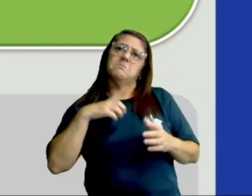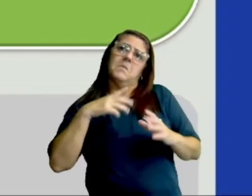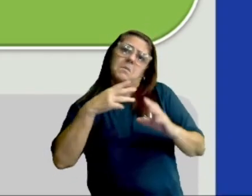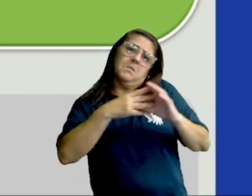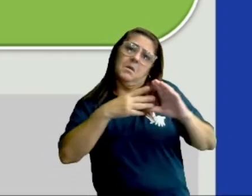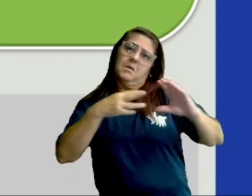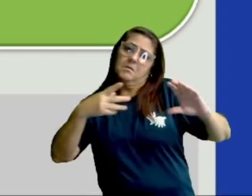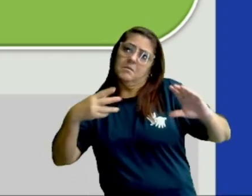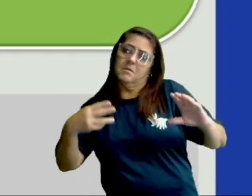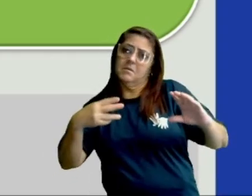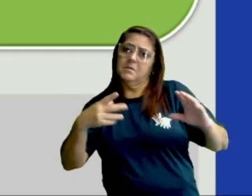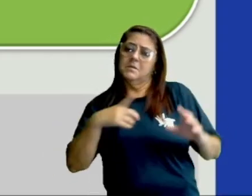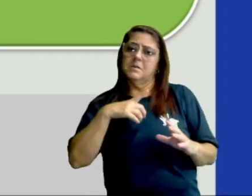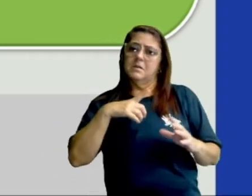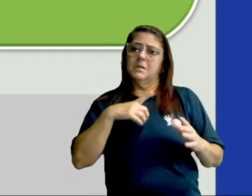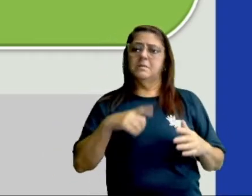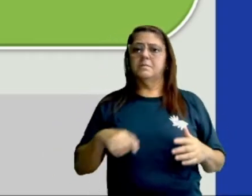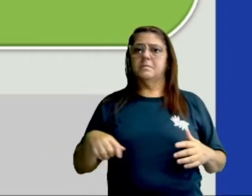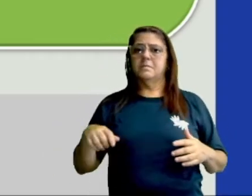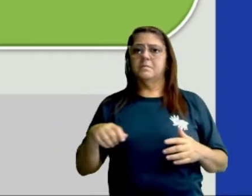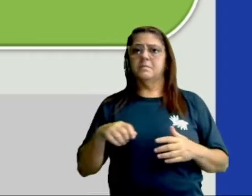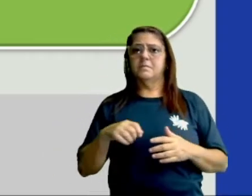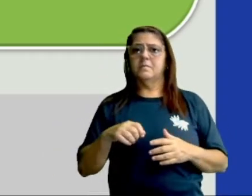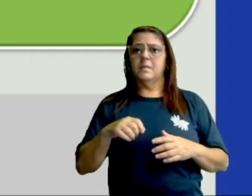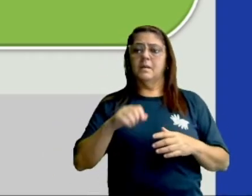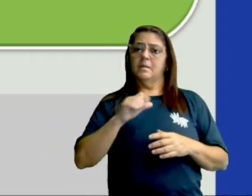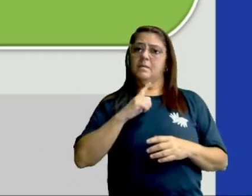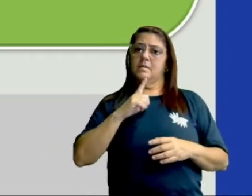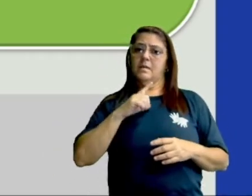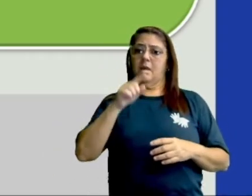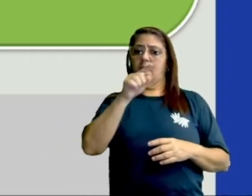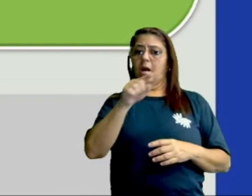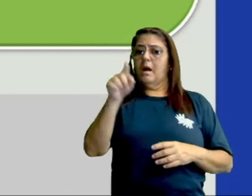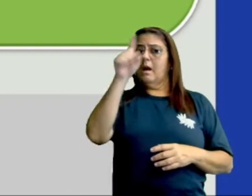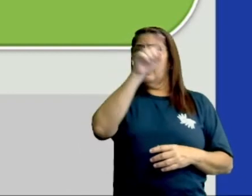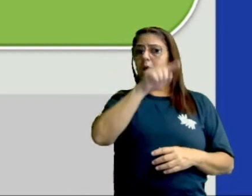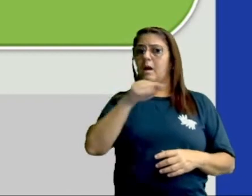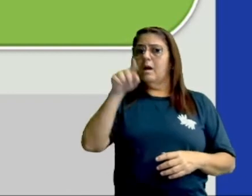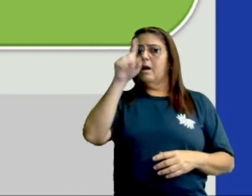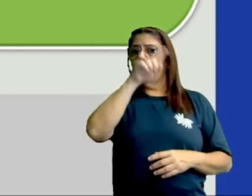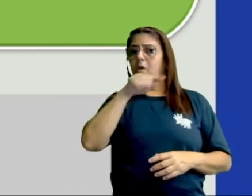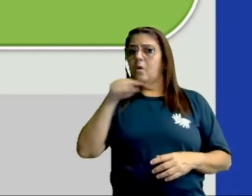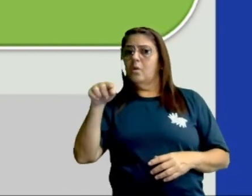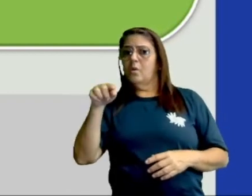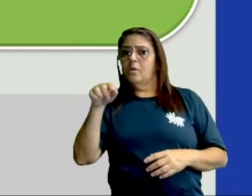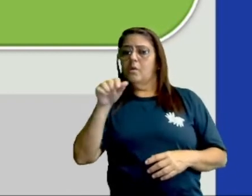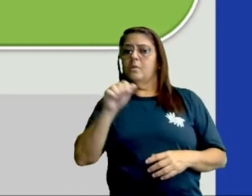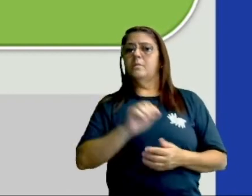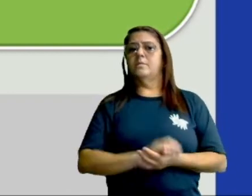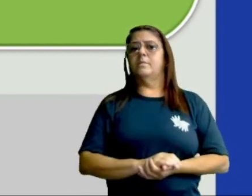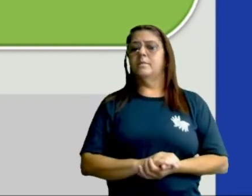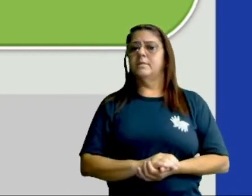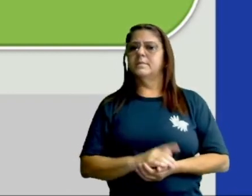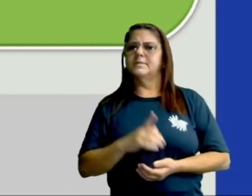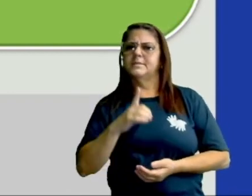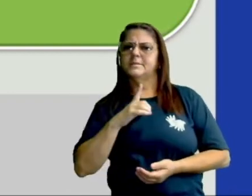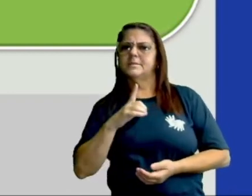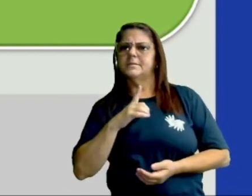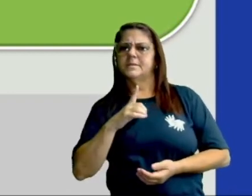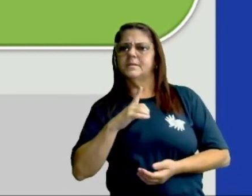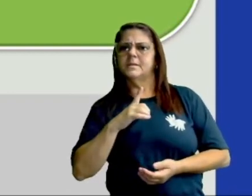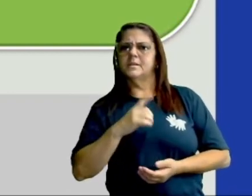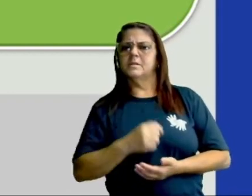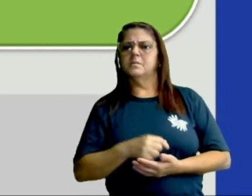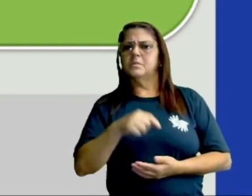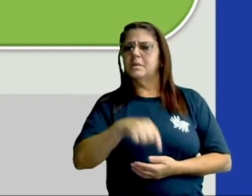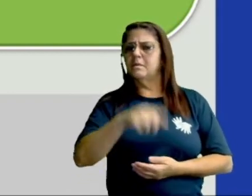o e-mail. Então, nós temos o uso do arroba, que em inglês a gente chama de @, tá? E também temos